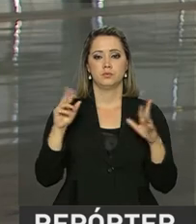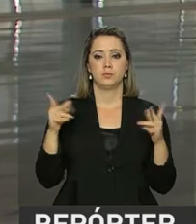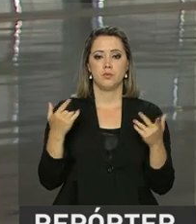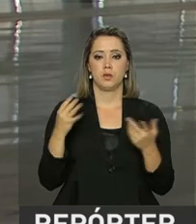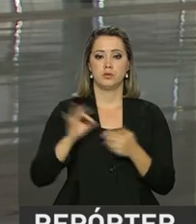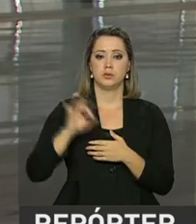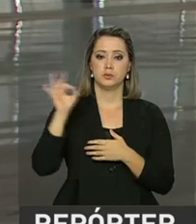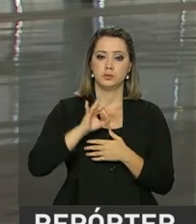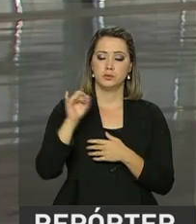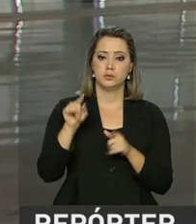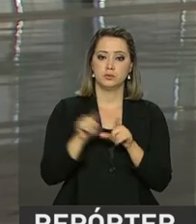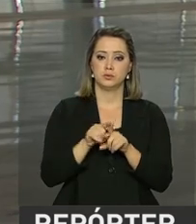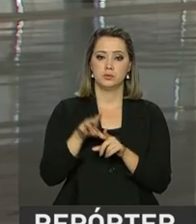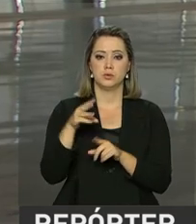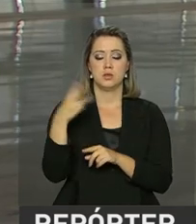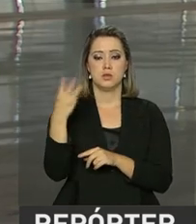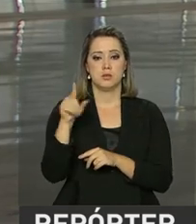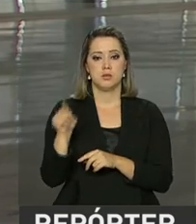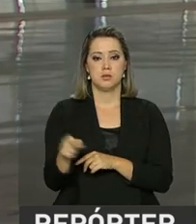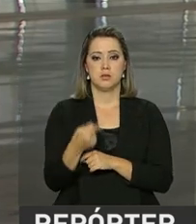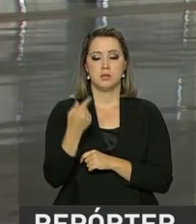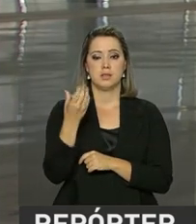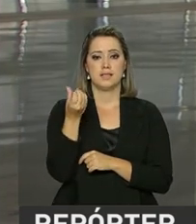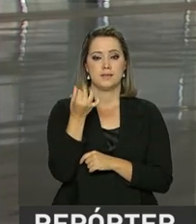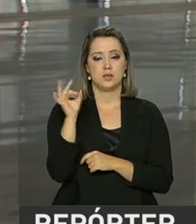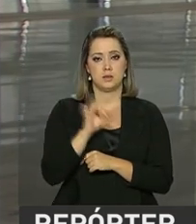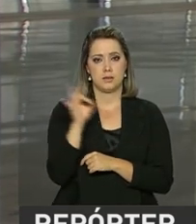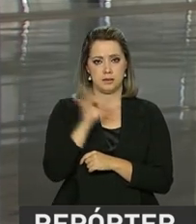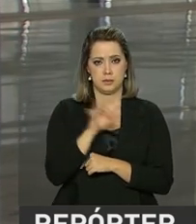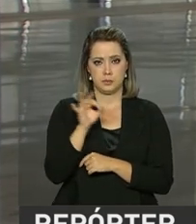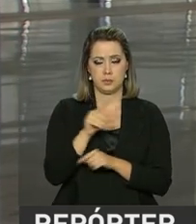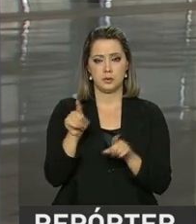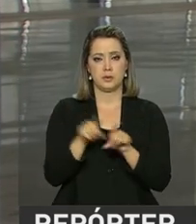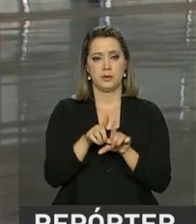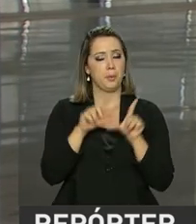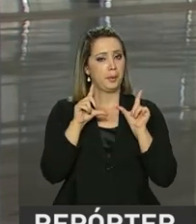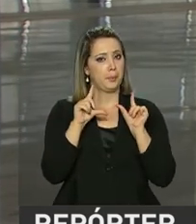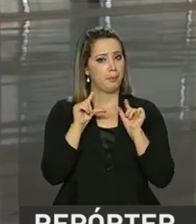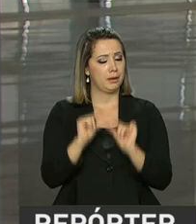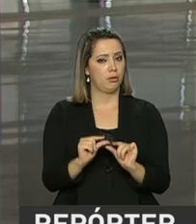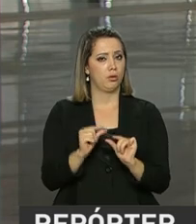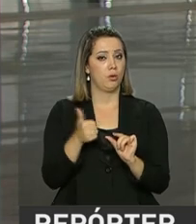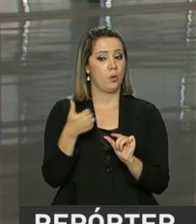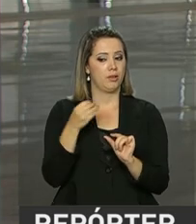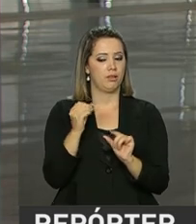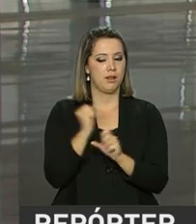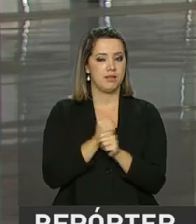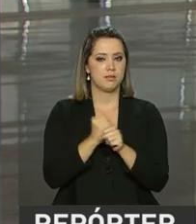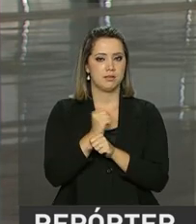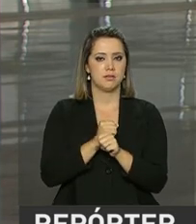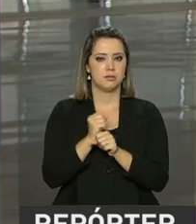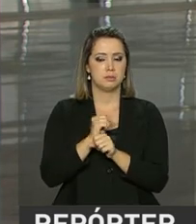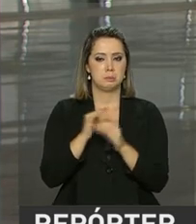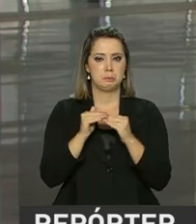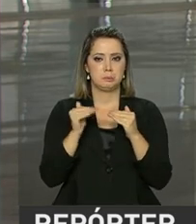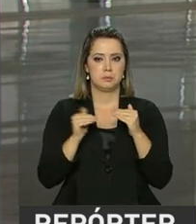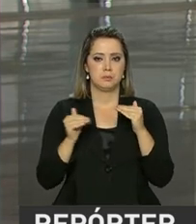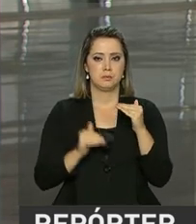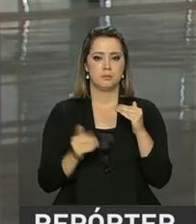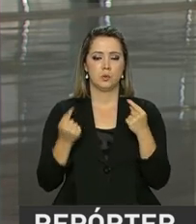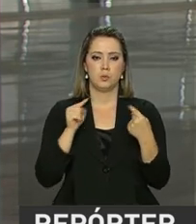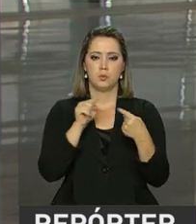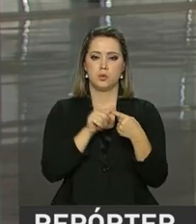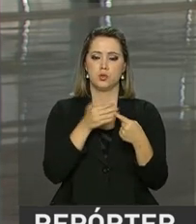positiva da inflação foi de 3,6 por. também a menor nos últimos 10 anos e abaixo do